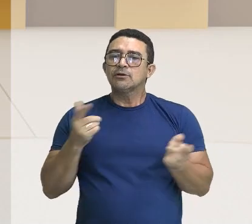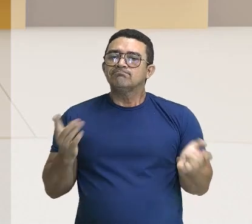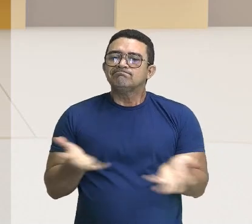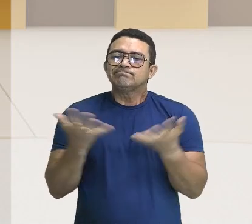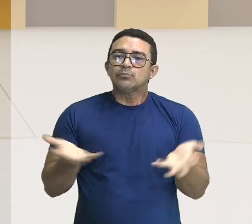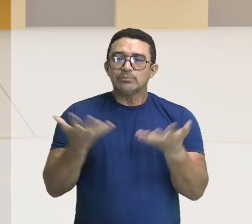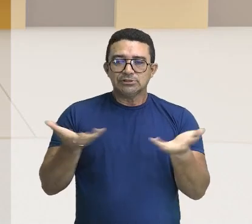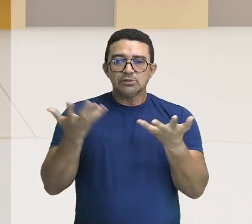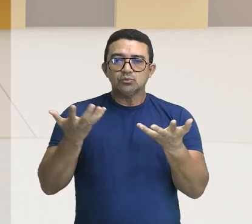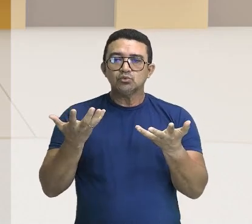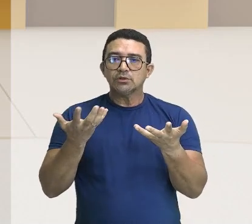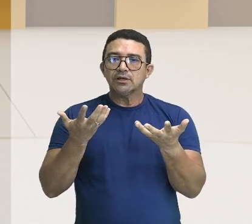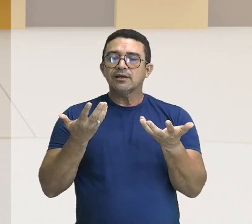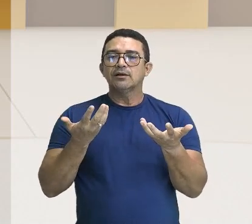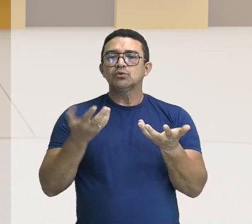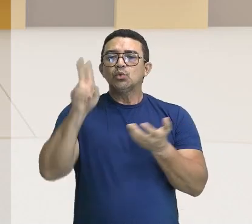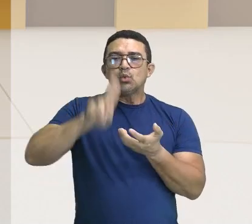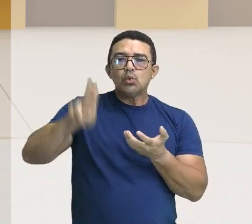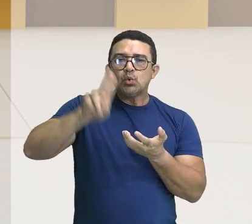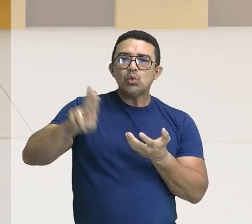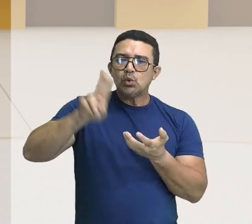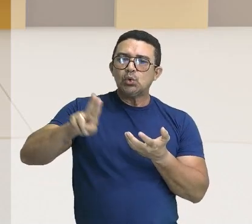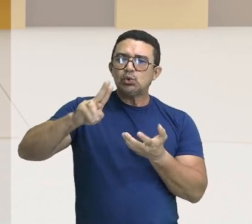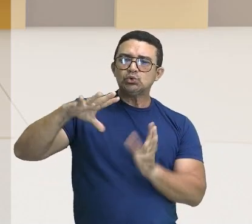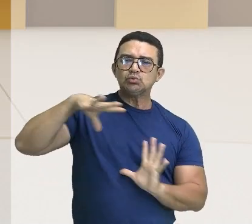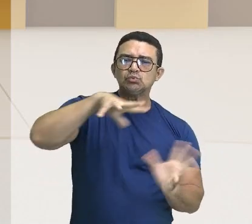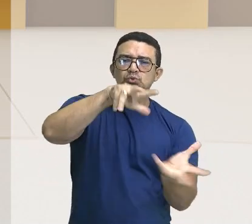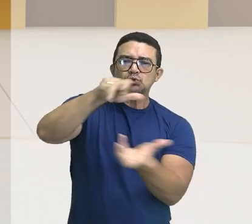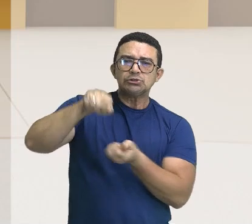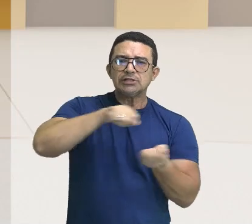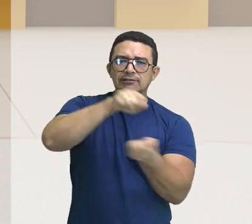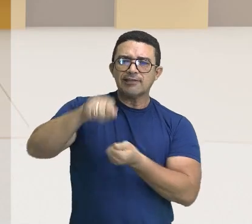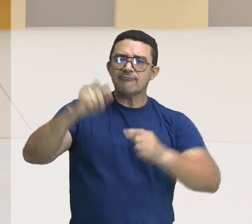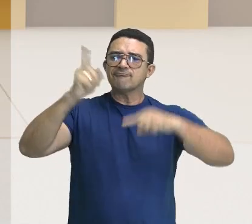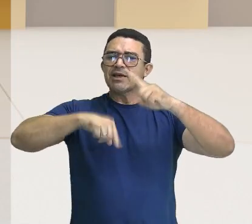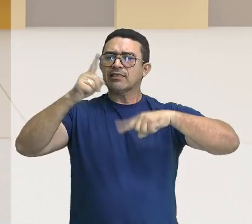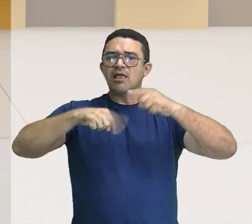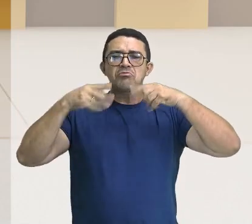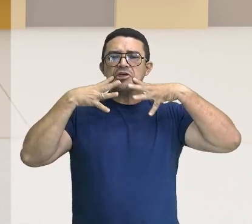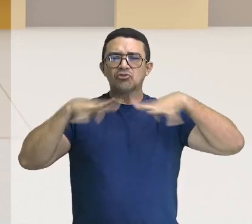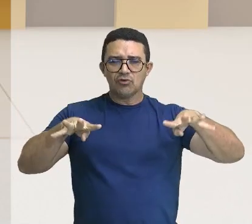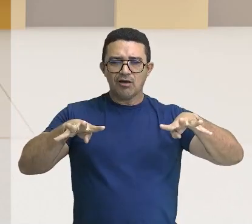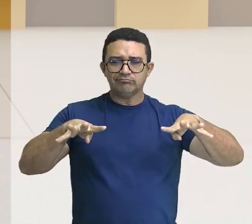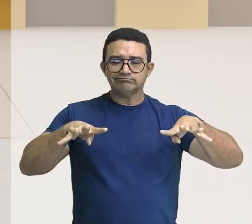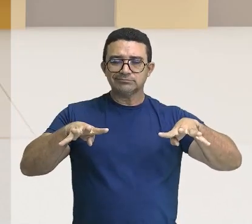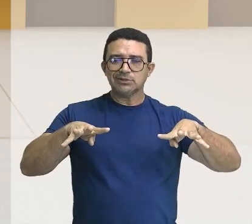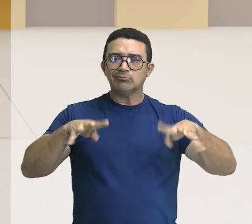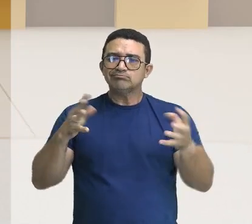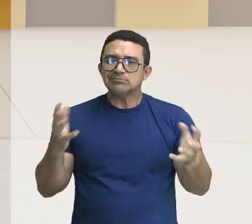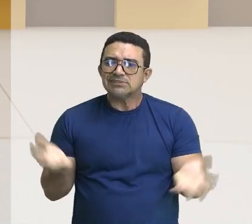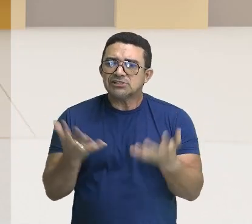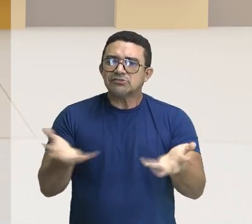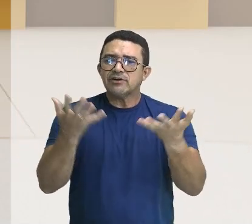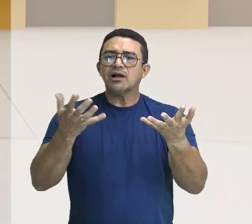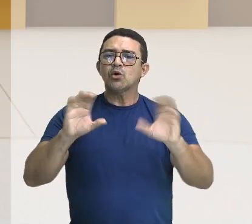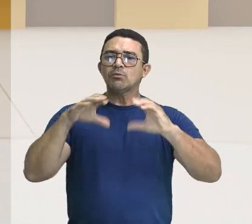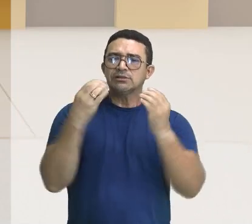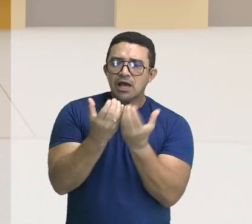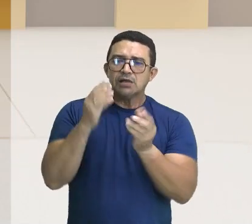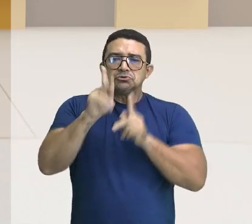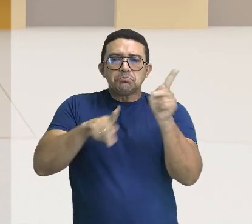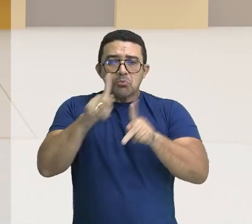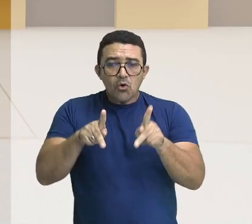manejo sustentável dos recursos naturais. Isso aqui é extremamente importante, né? Fazer com que a população, com que a